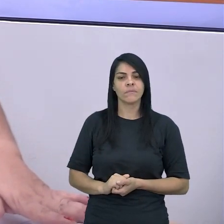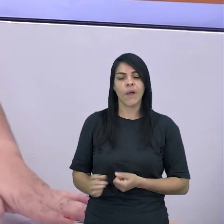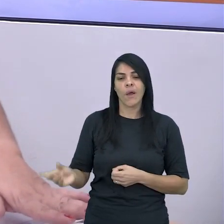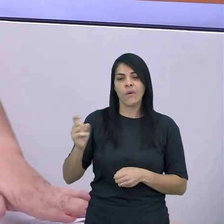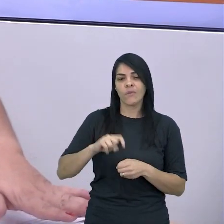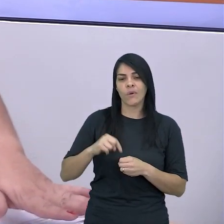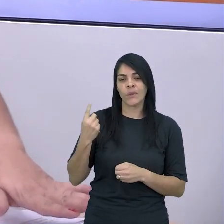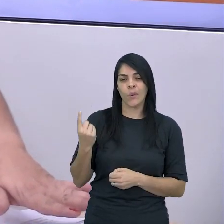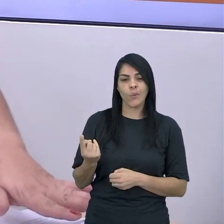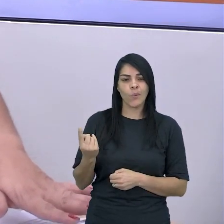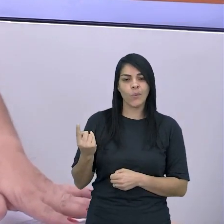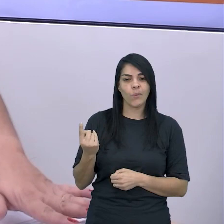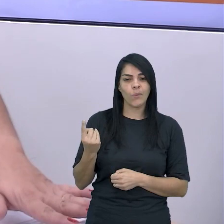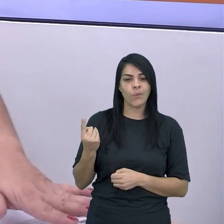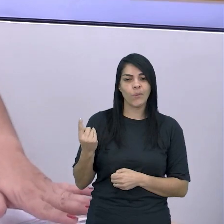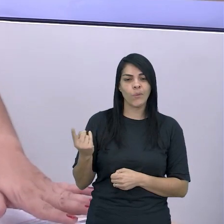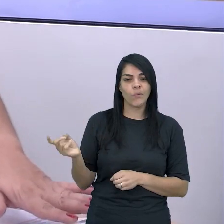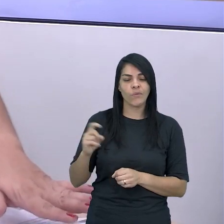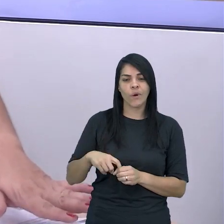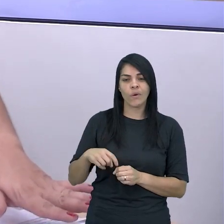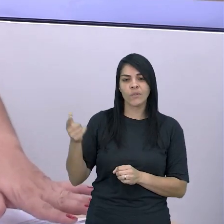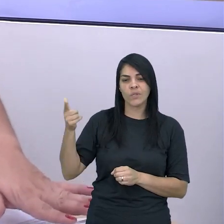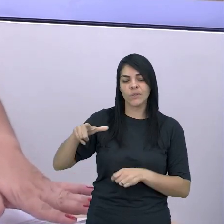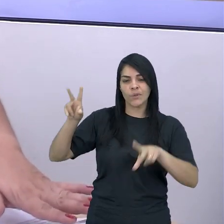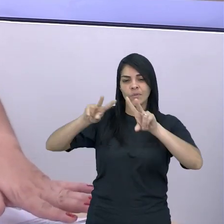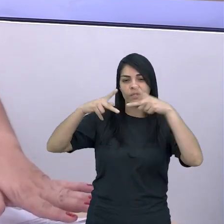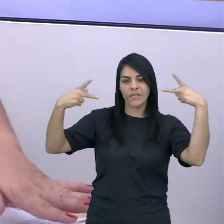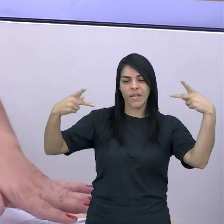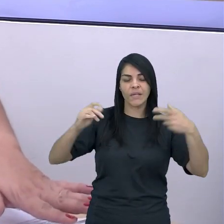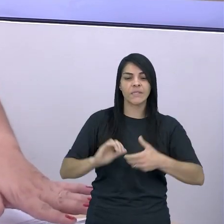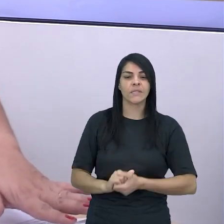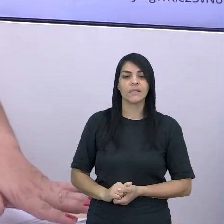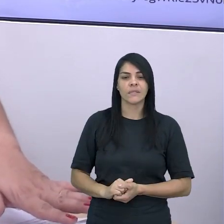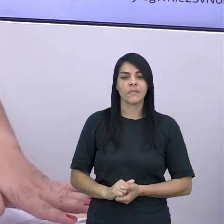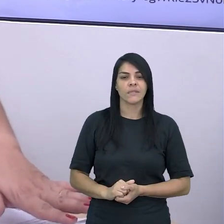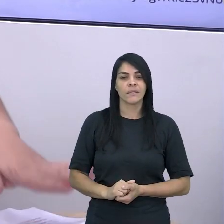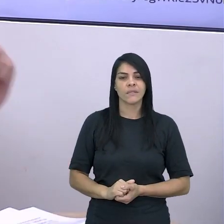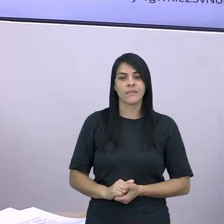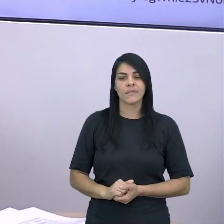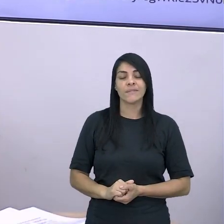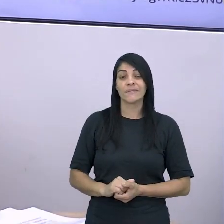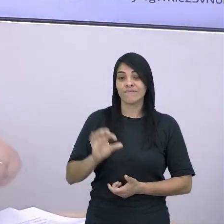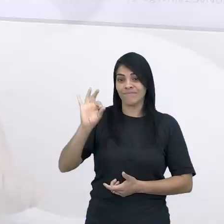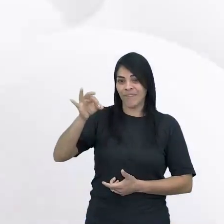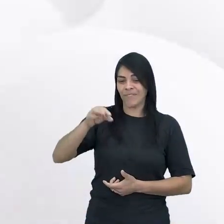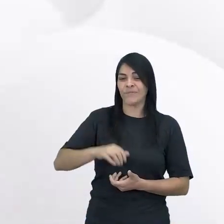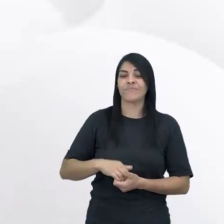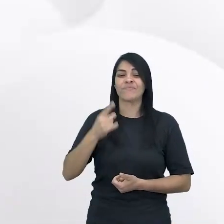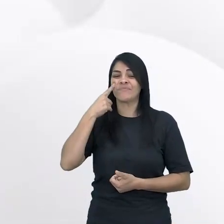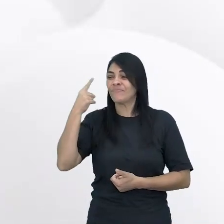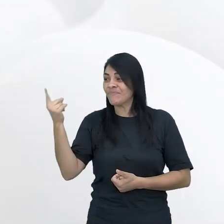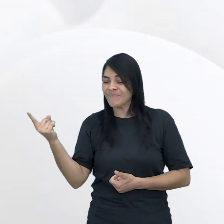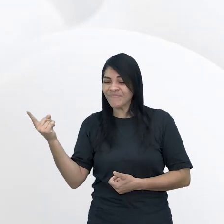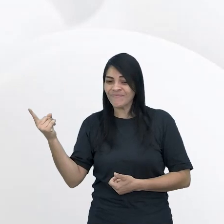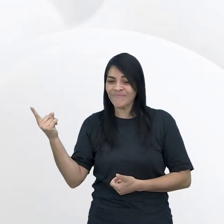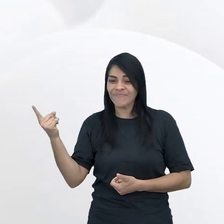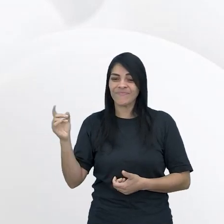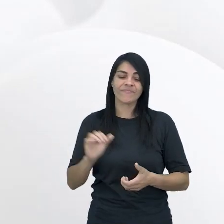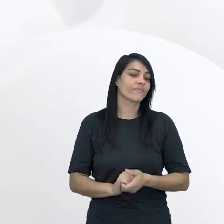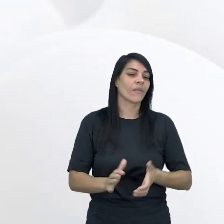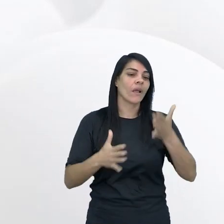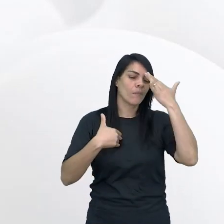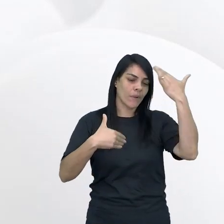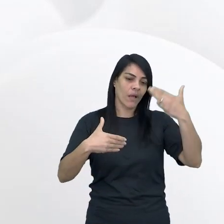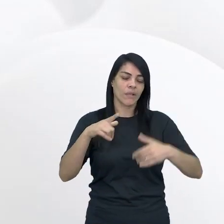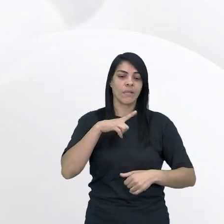um. Pode voltar. Mais um, mais um. Aí, muito obrigada. Olha